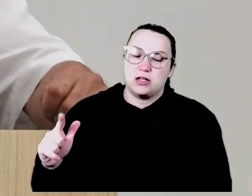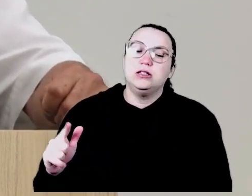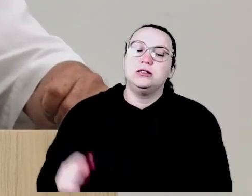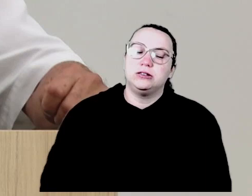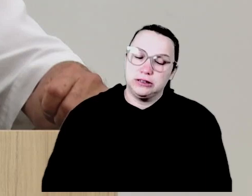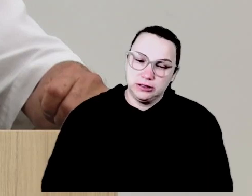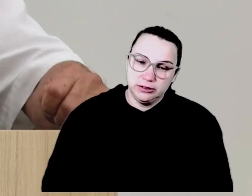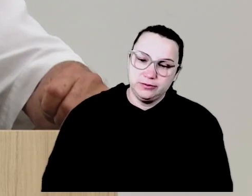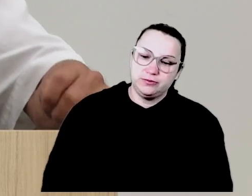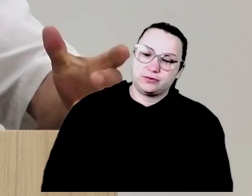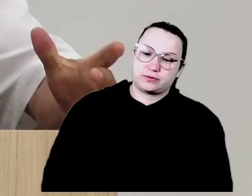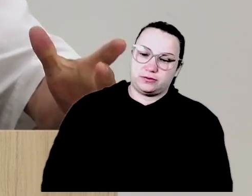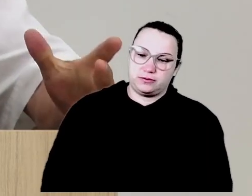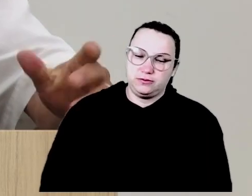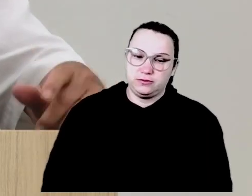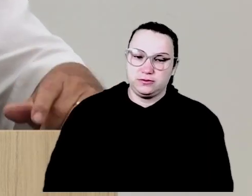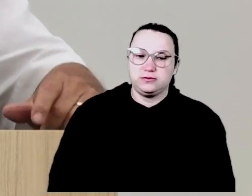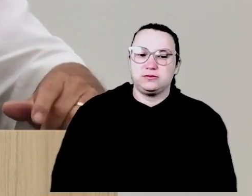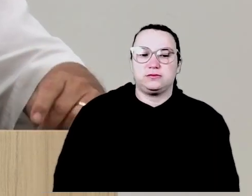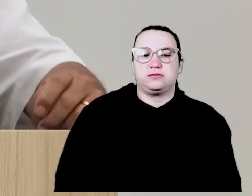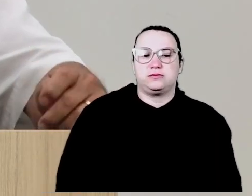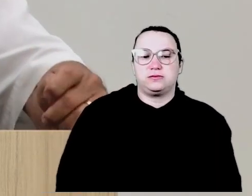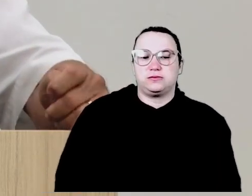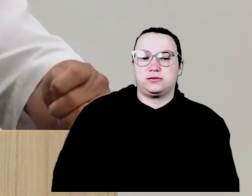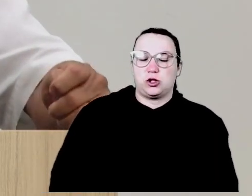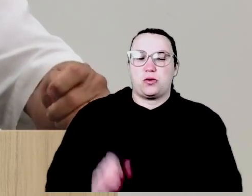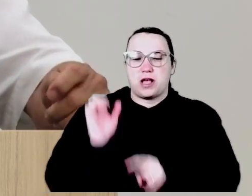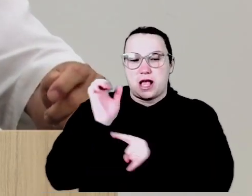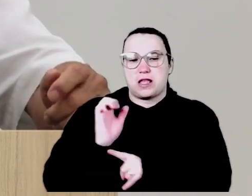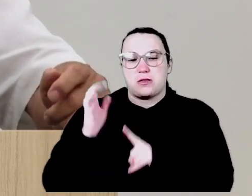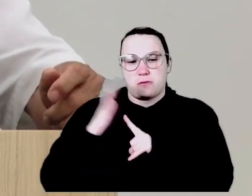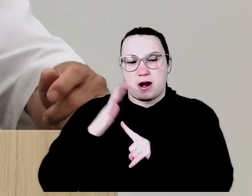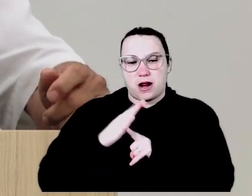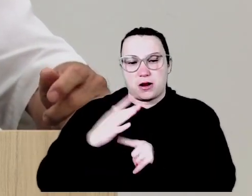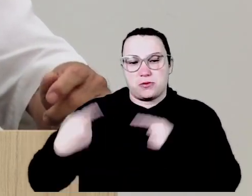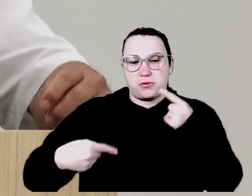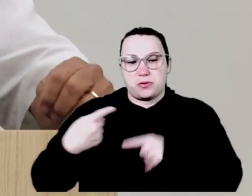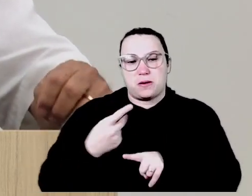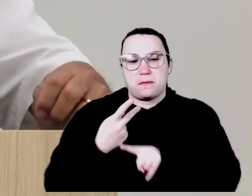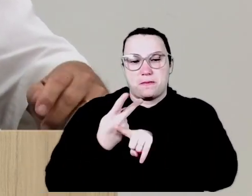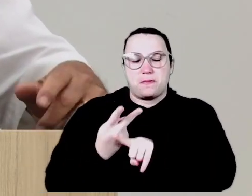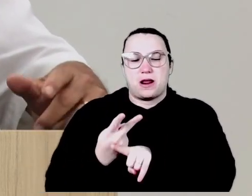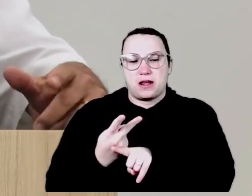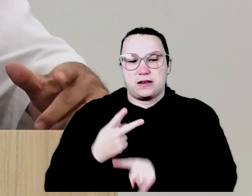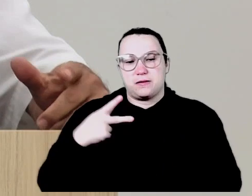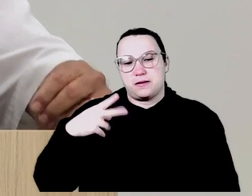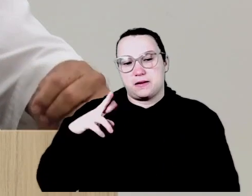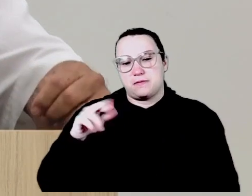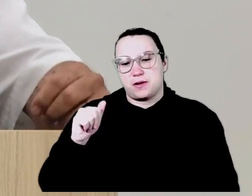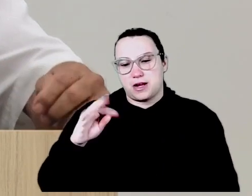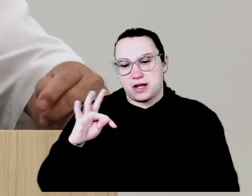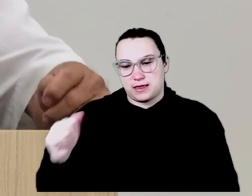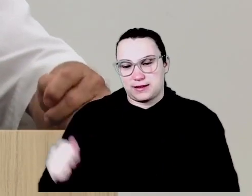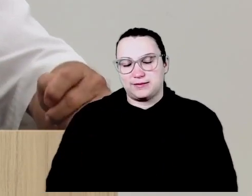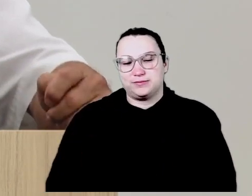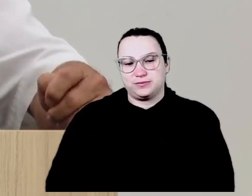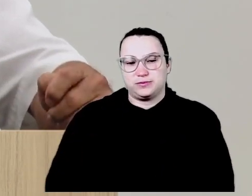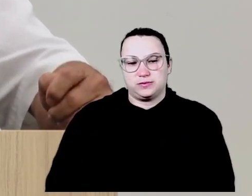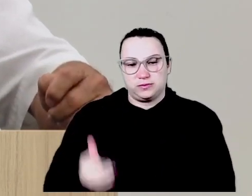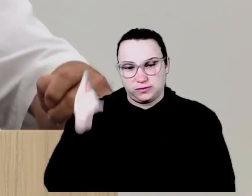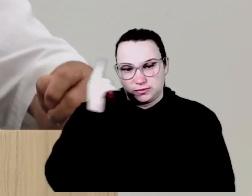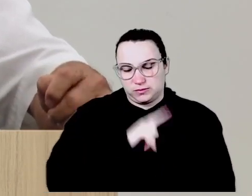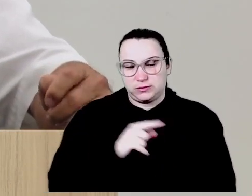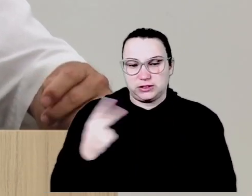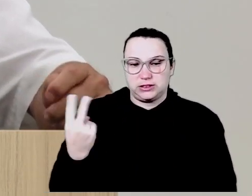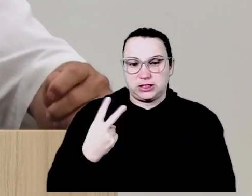levando nosso futsal a nível do Estado do Paraná que disputa a série prata Eles foram eh classificados paraa